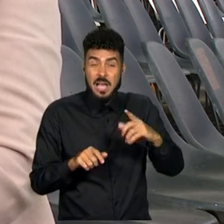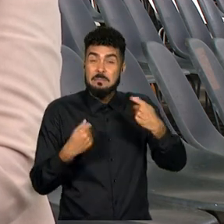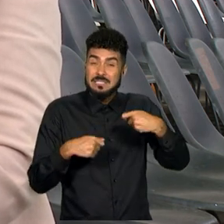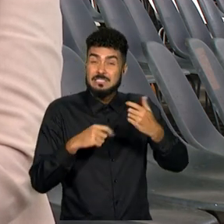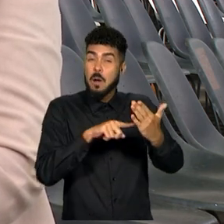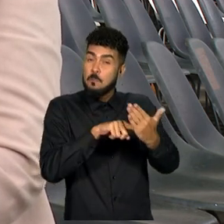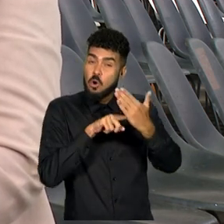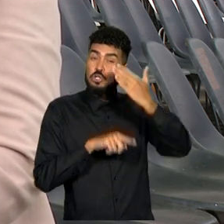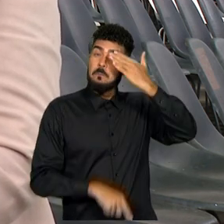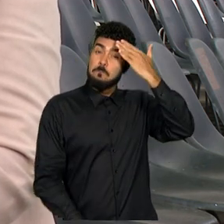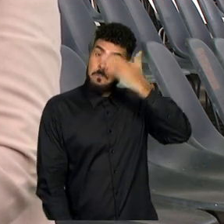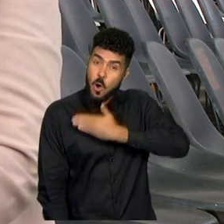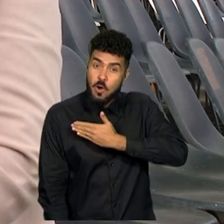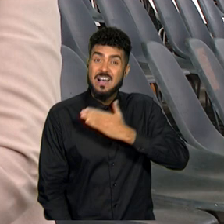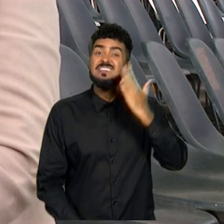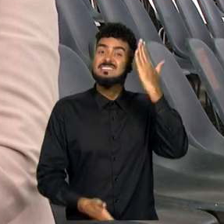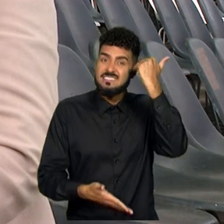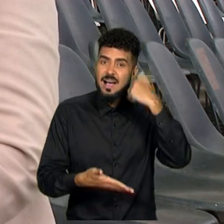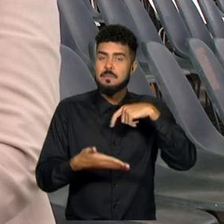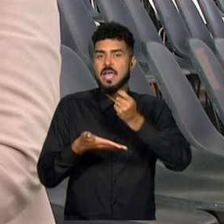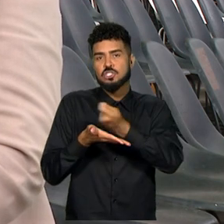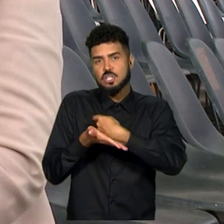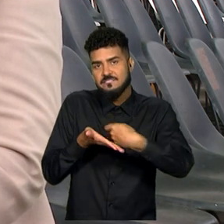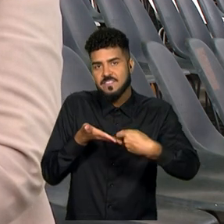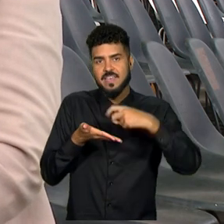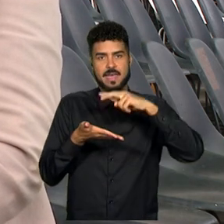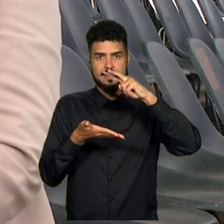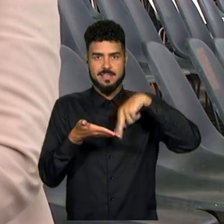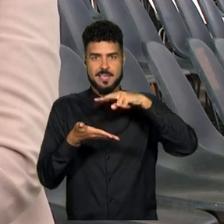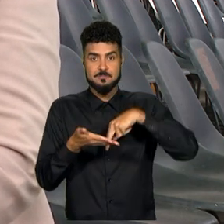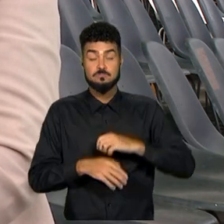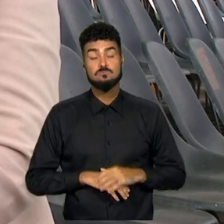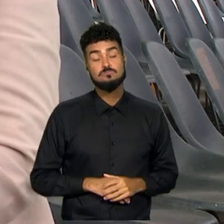mostrem e comprovem que sabem escrever e ler.